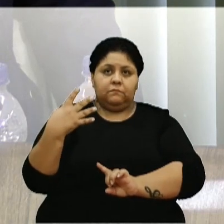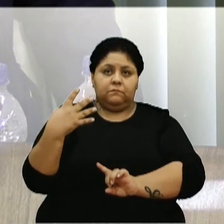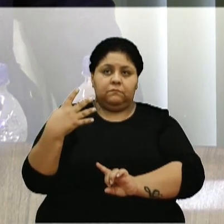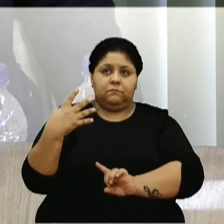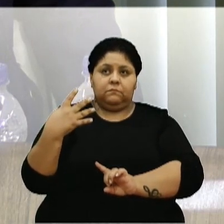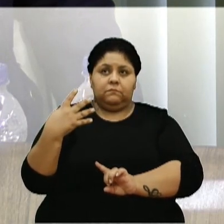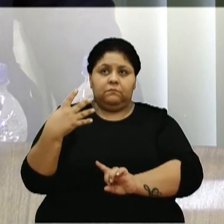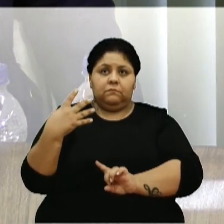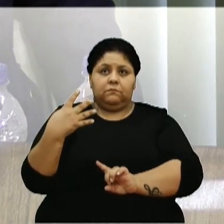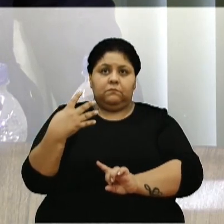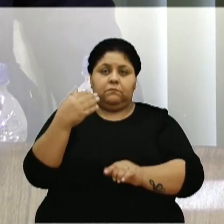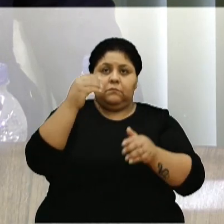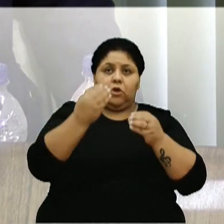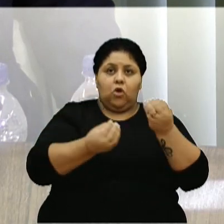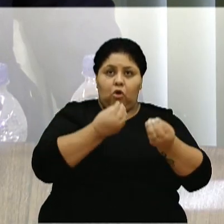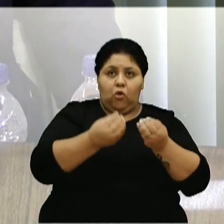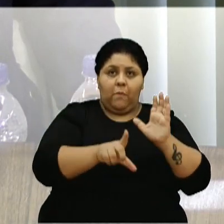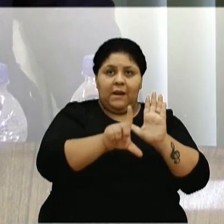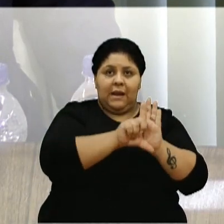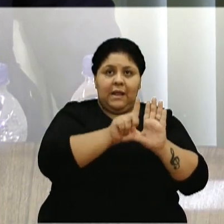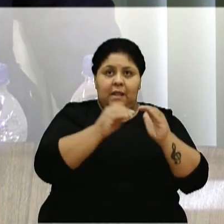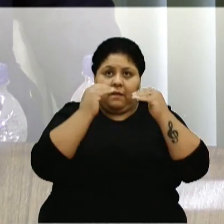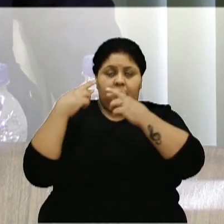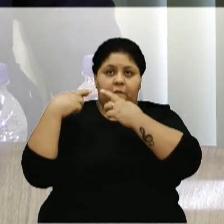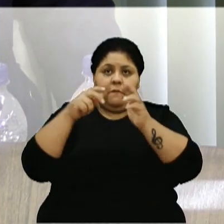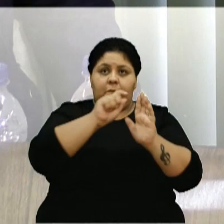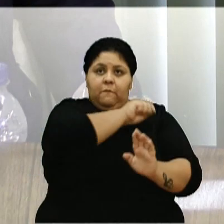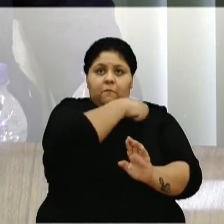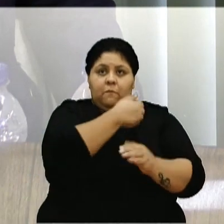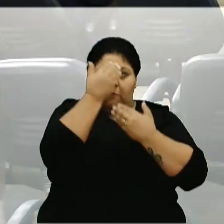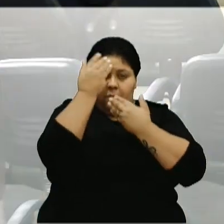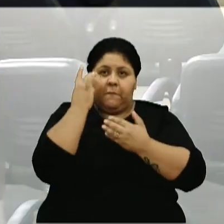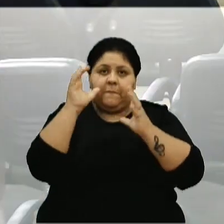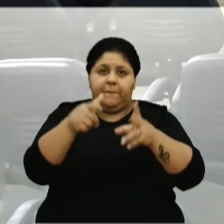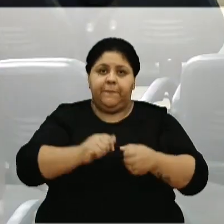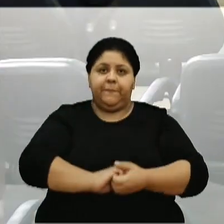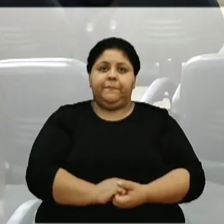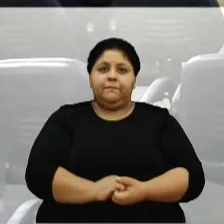conformidade com a Lei de Responsabilidade Fiscal. Obrigada pela presença de todos.